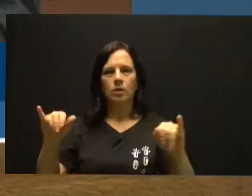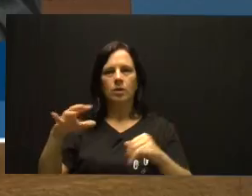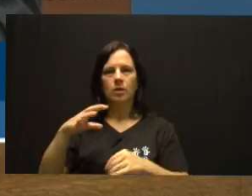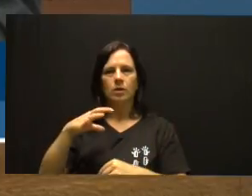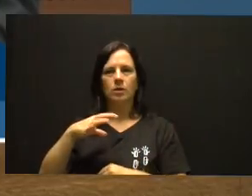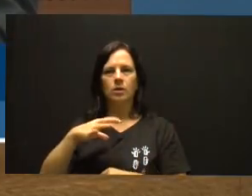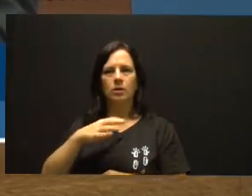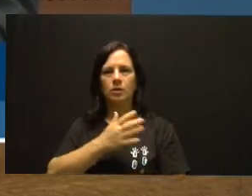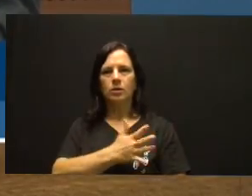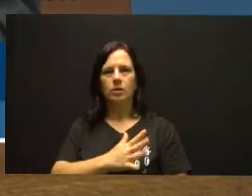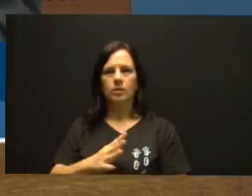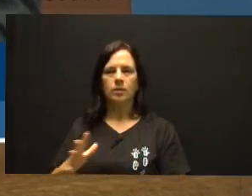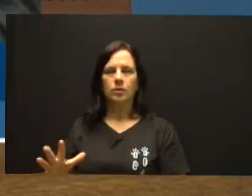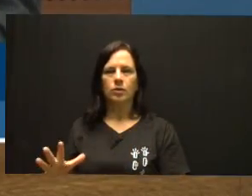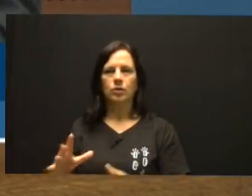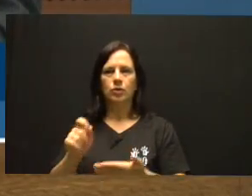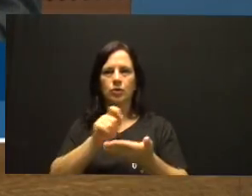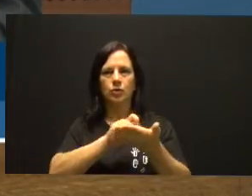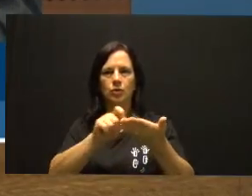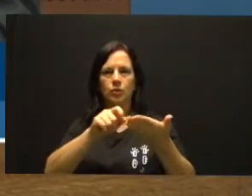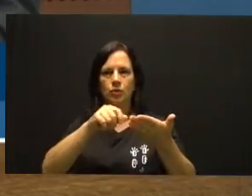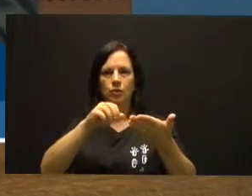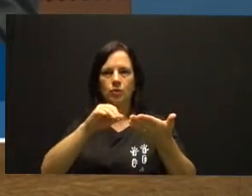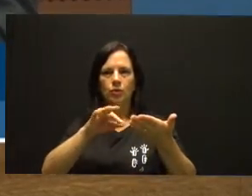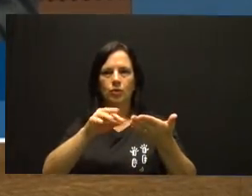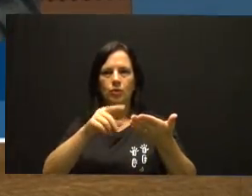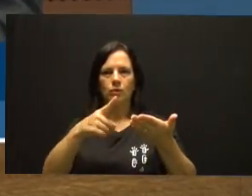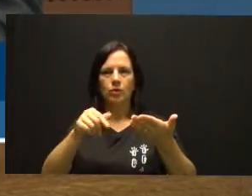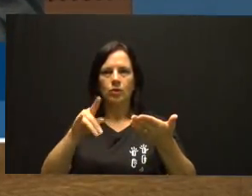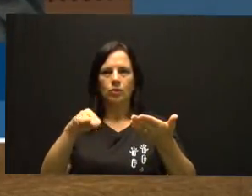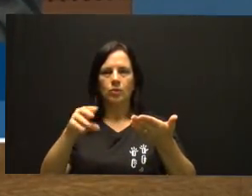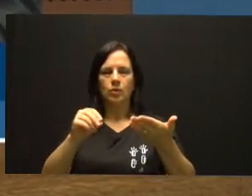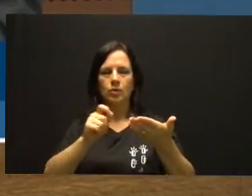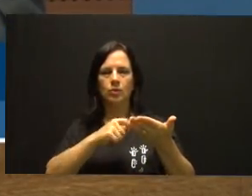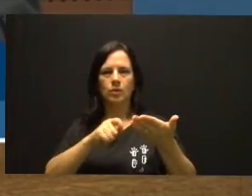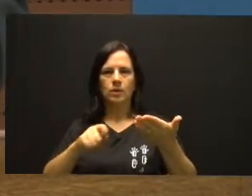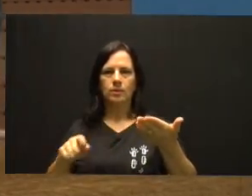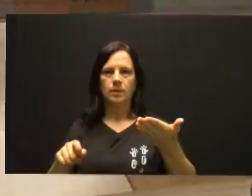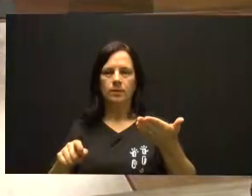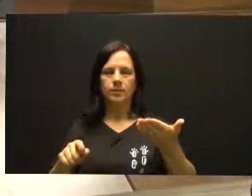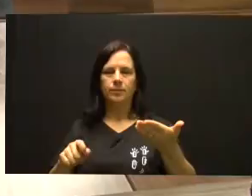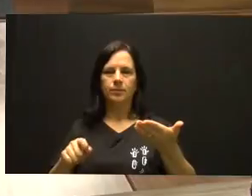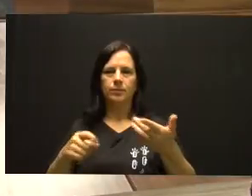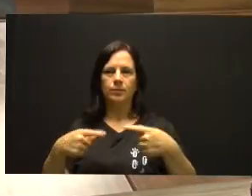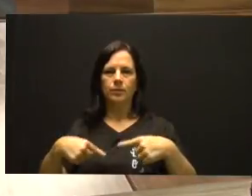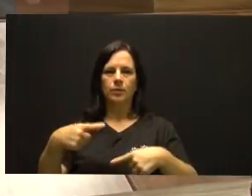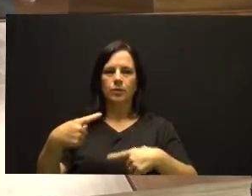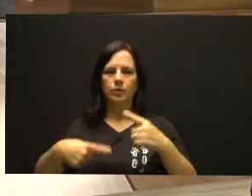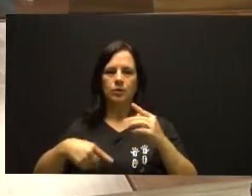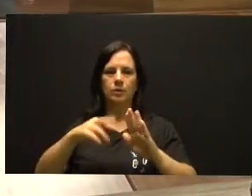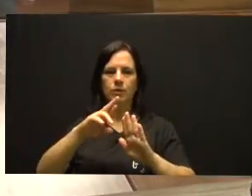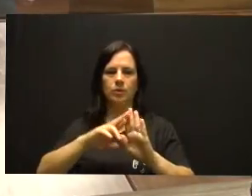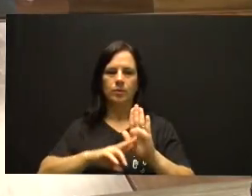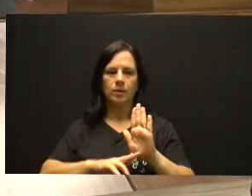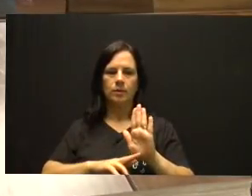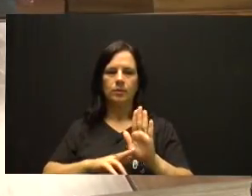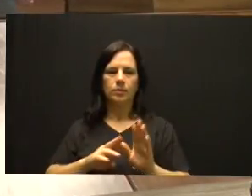Santista. Sala Dona Helena Melete Cunha, 7 de março de 2017. Devidamente assinado. Em discussão, requerimento.